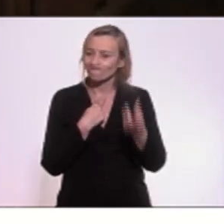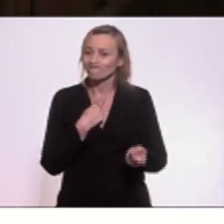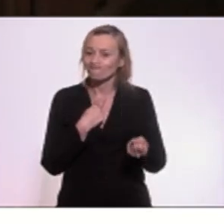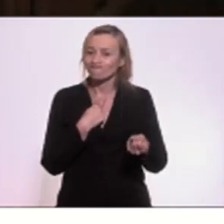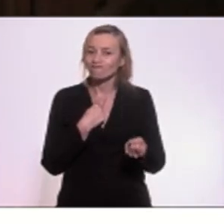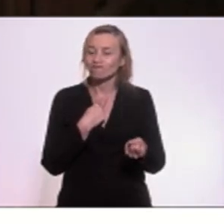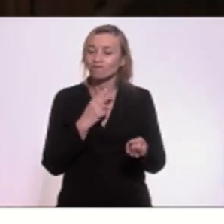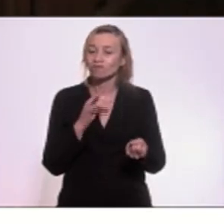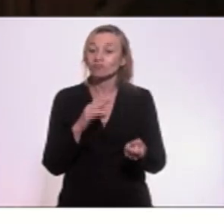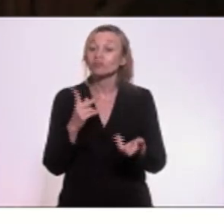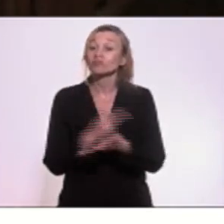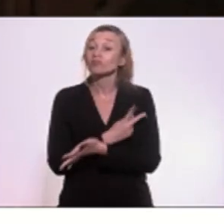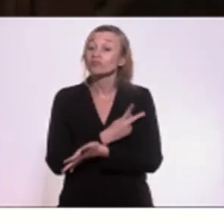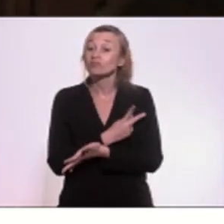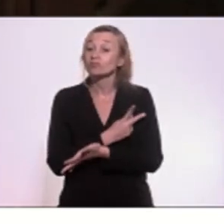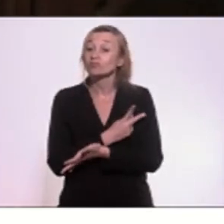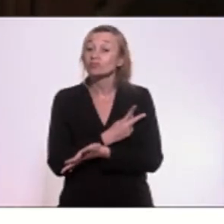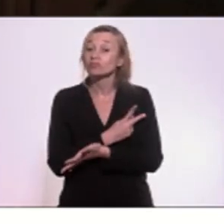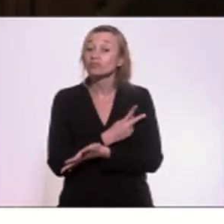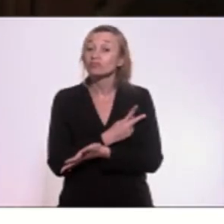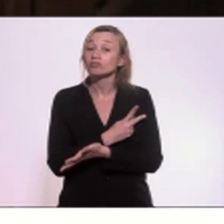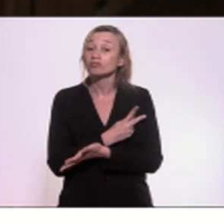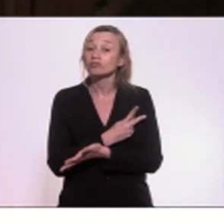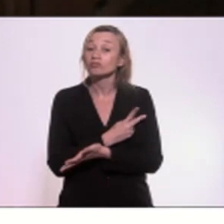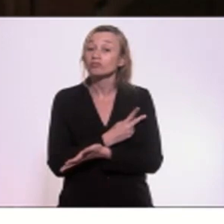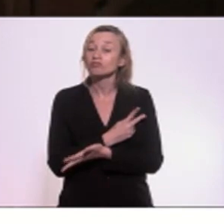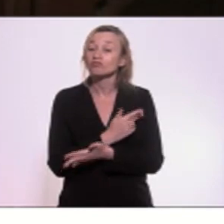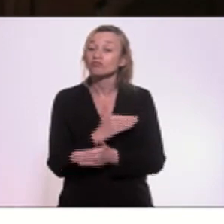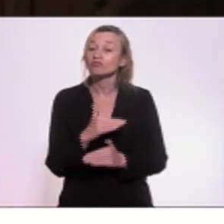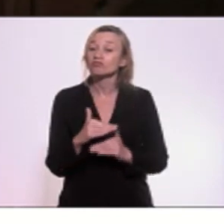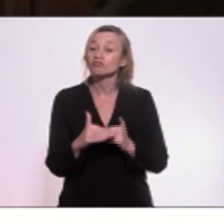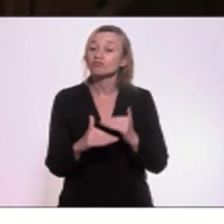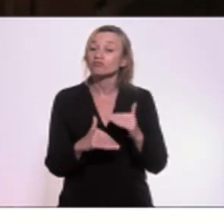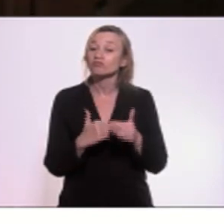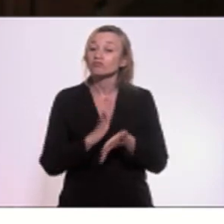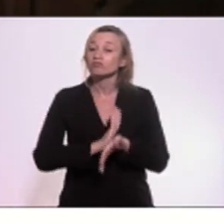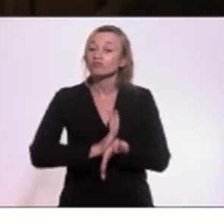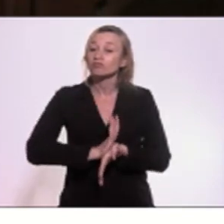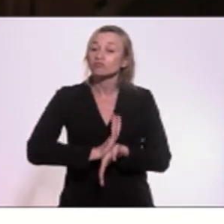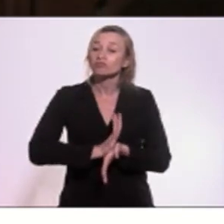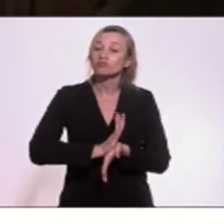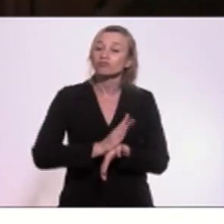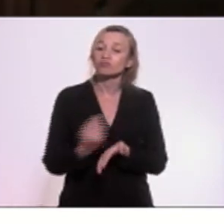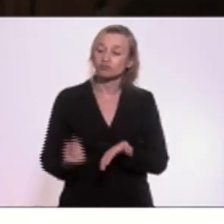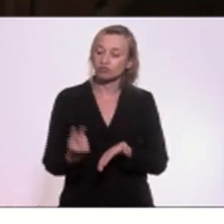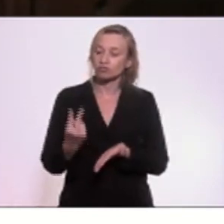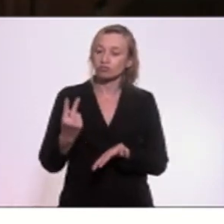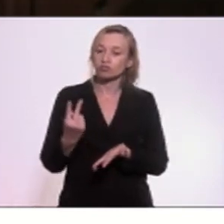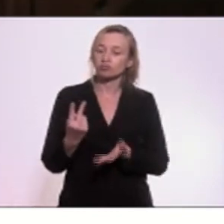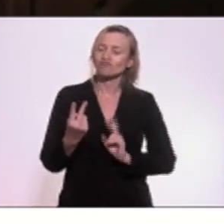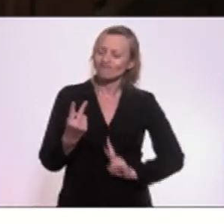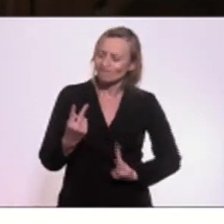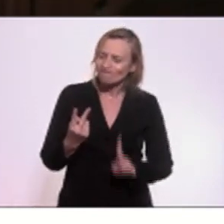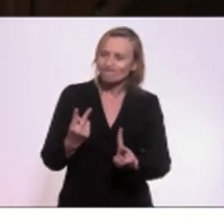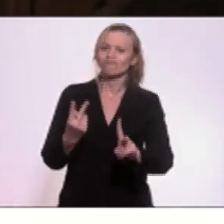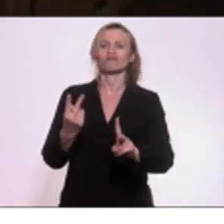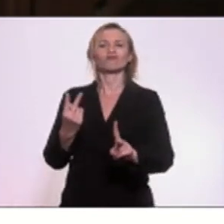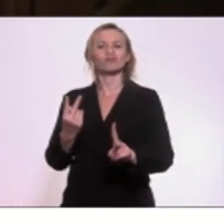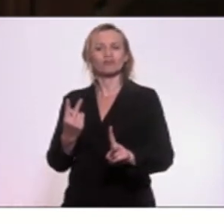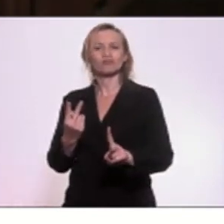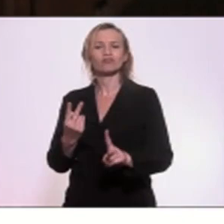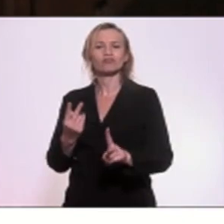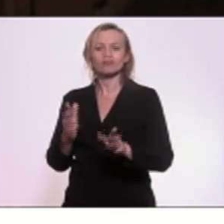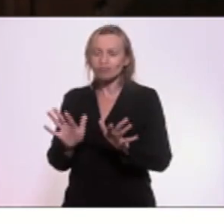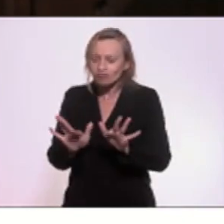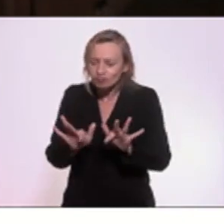está acontecendo em relação ao processo de destruição de valores que sempre foram nobres